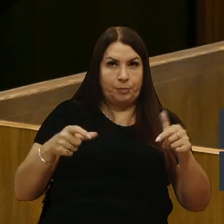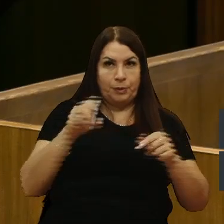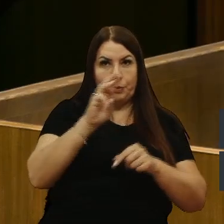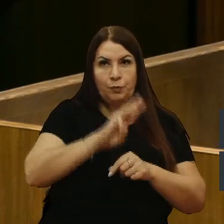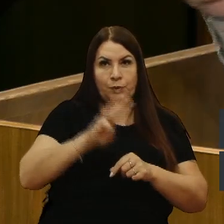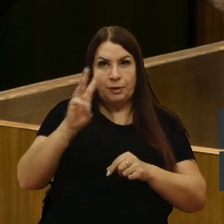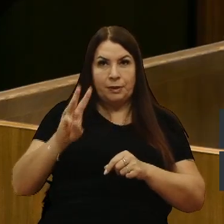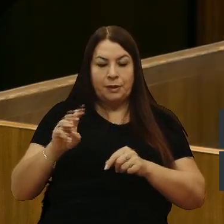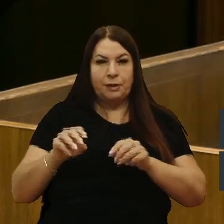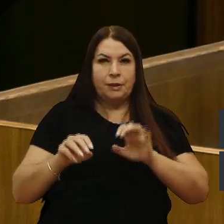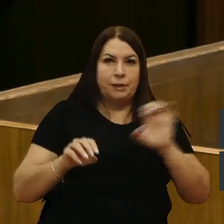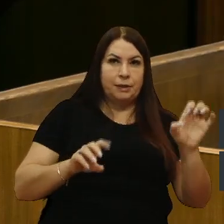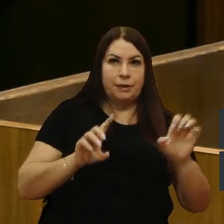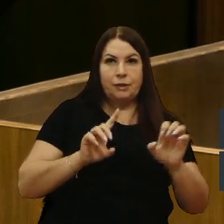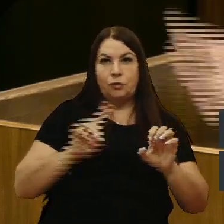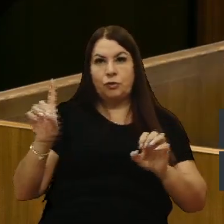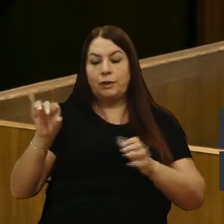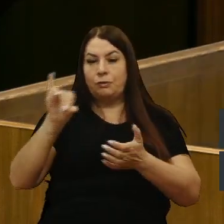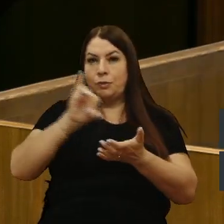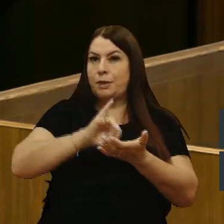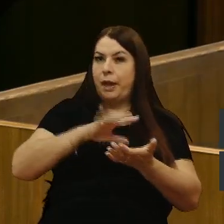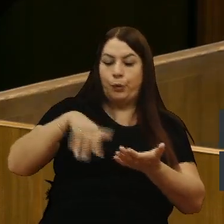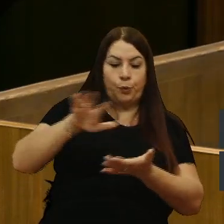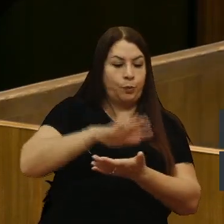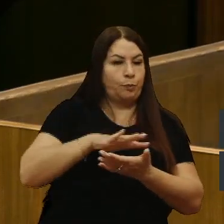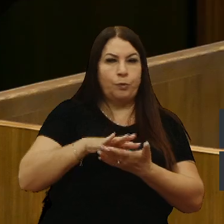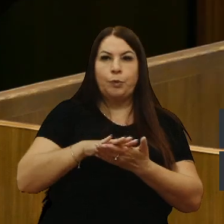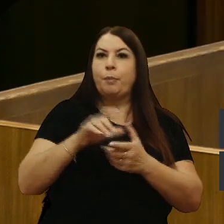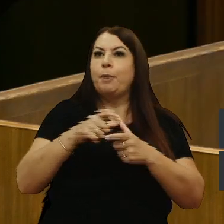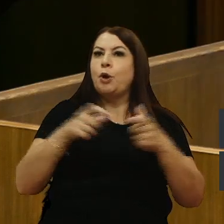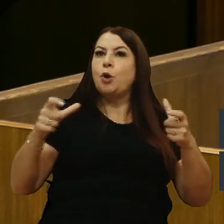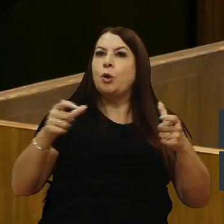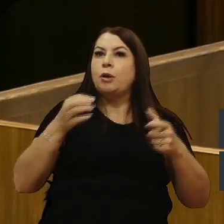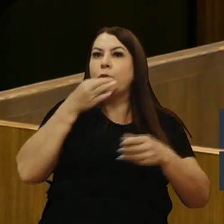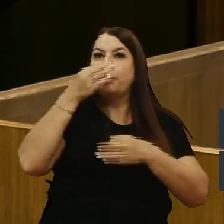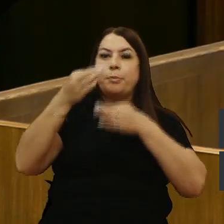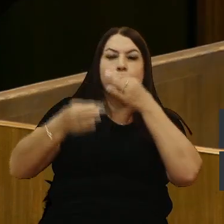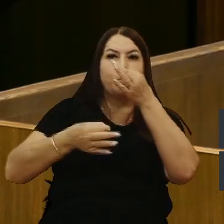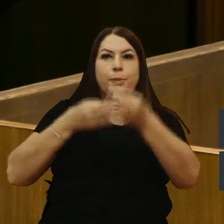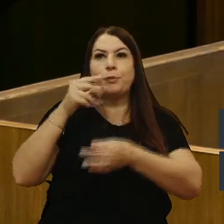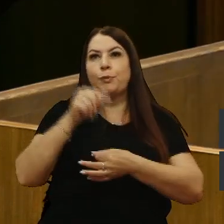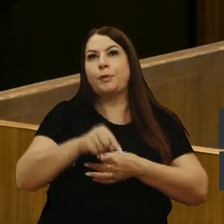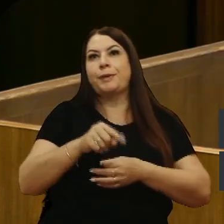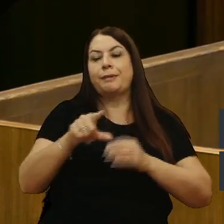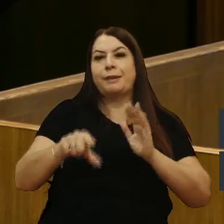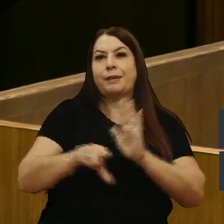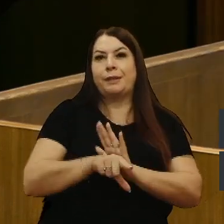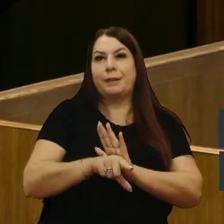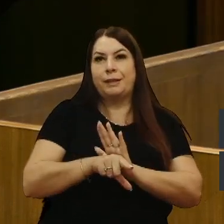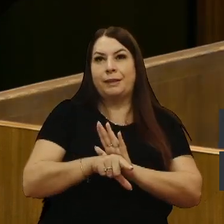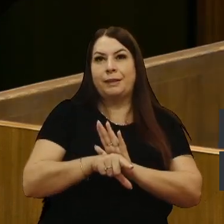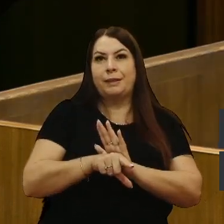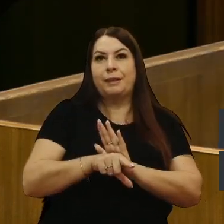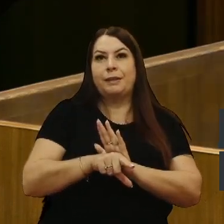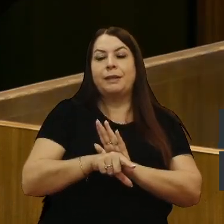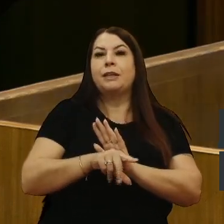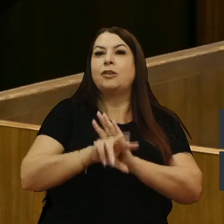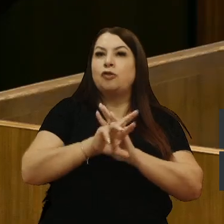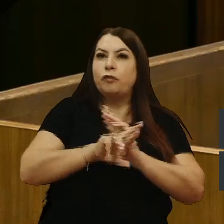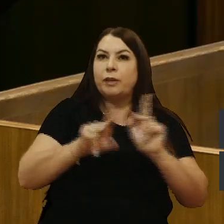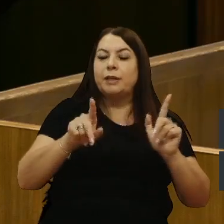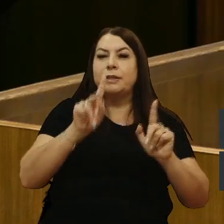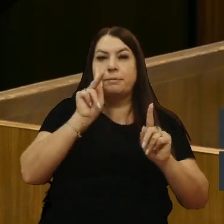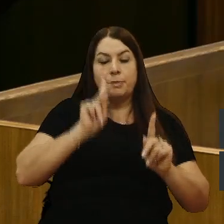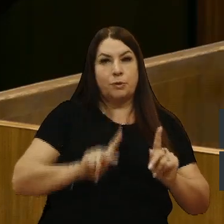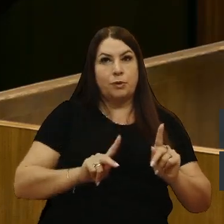tanto de esquerda, direita, centro, no Brasil inteiro. Qual era o maior comentário em cima dessa lei? Vários e várias